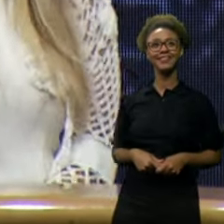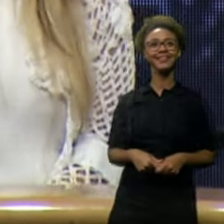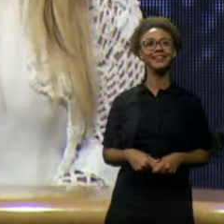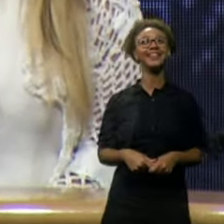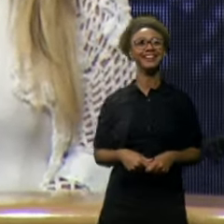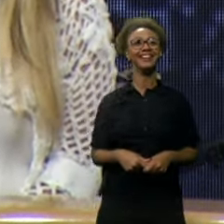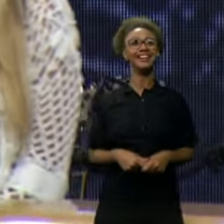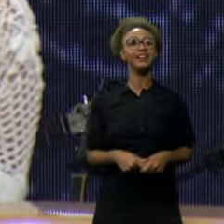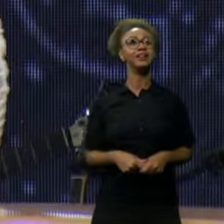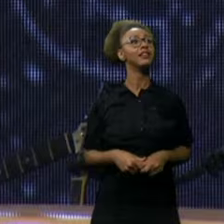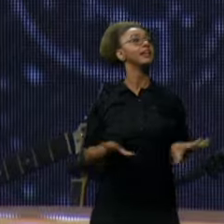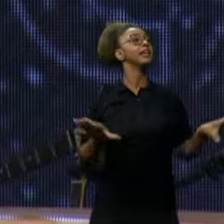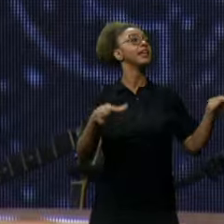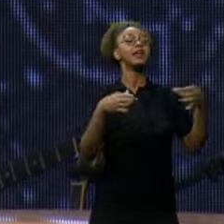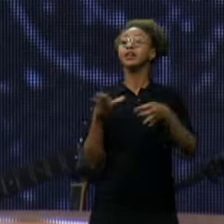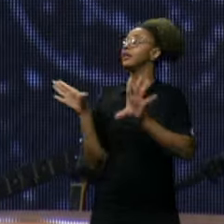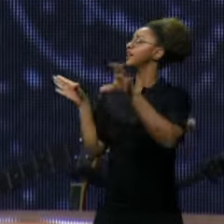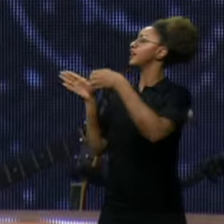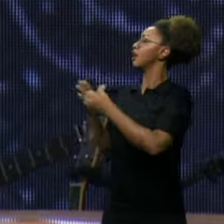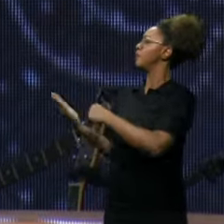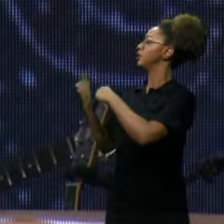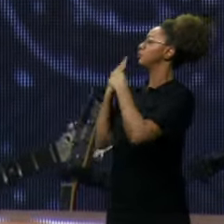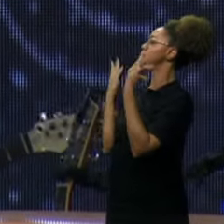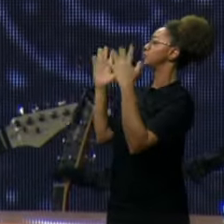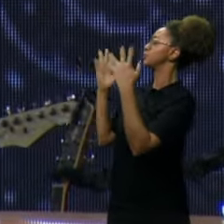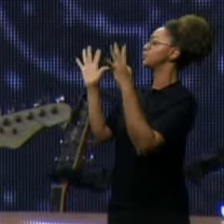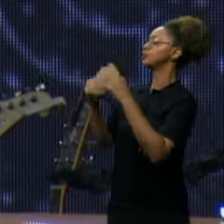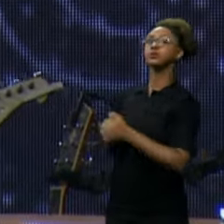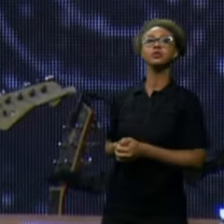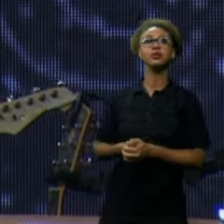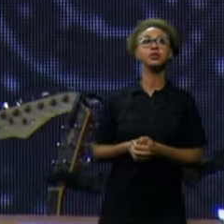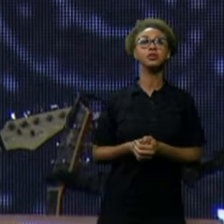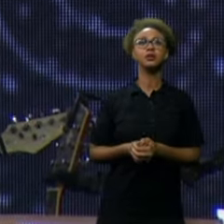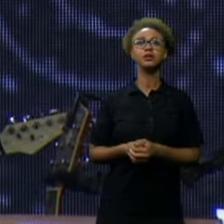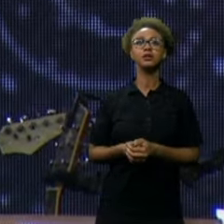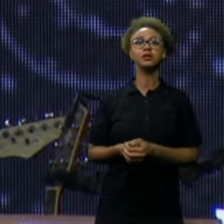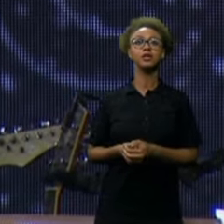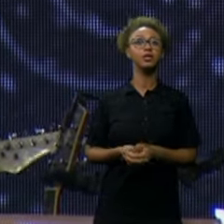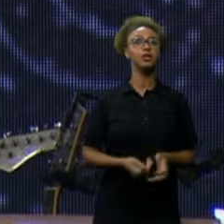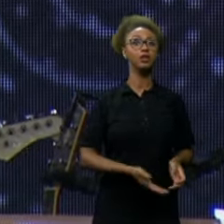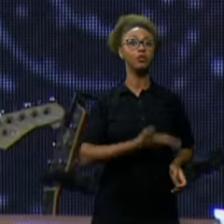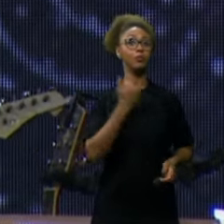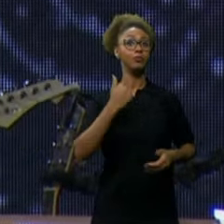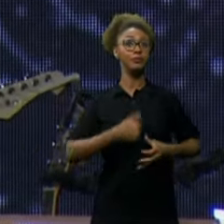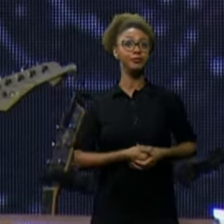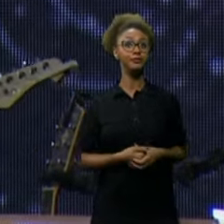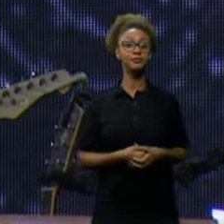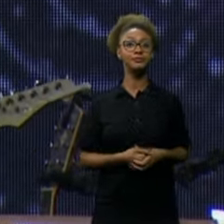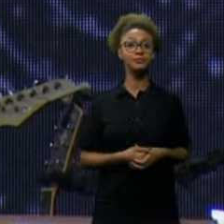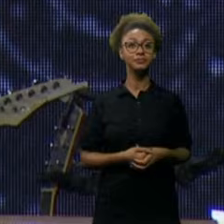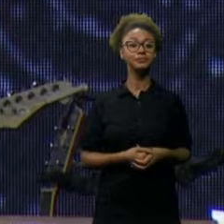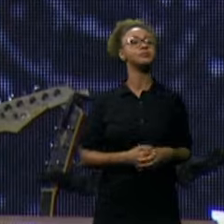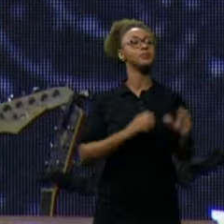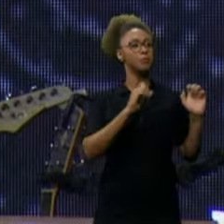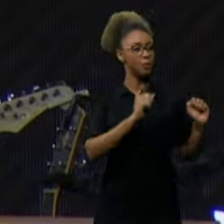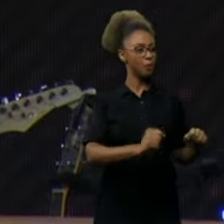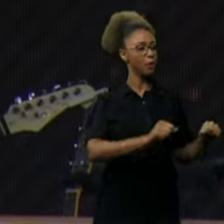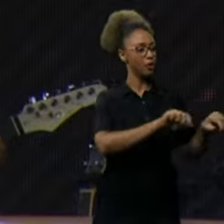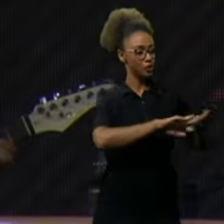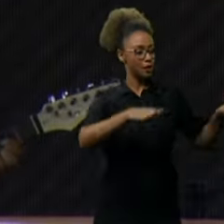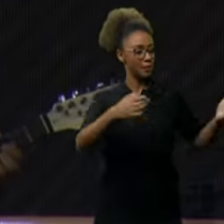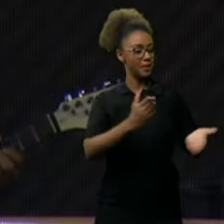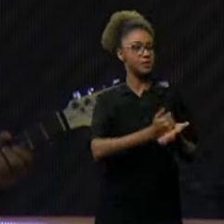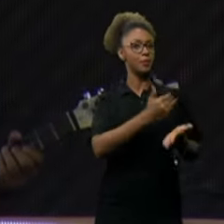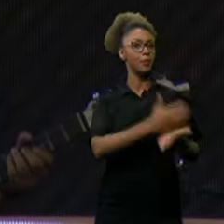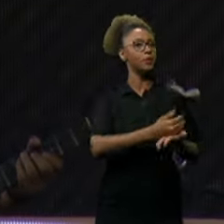e cadê a banda para tocar ajuda a gente com Parabéns vamos reinaldão e pode entrar